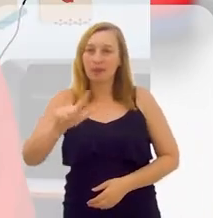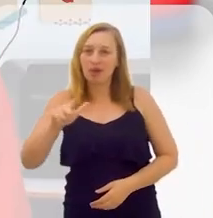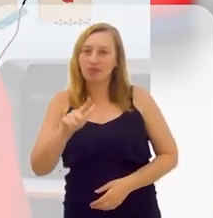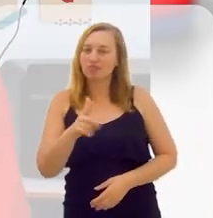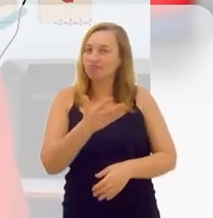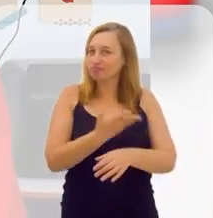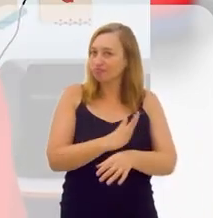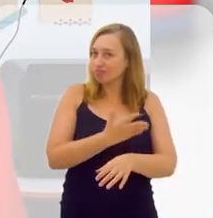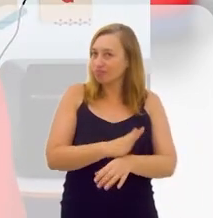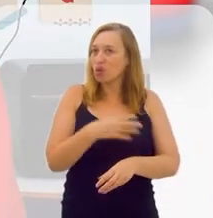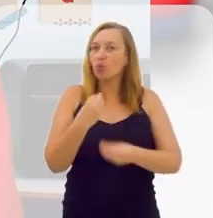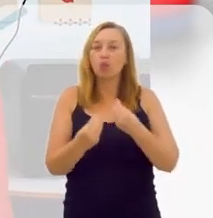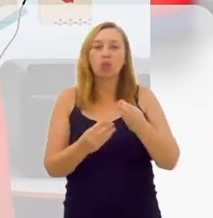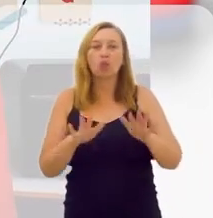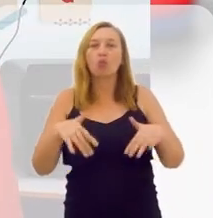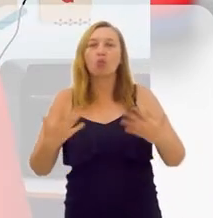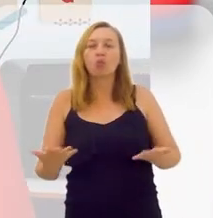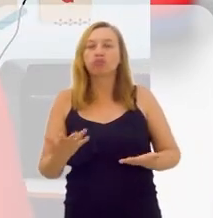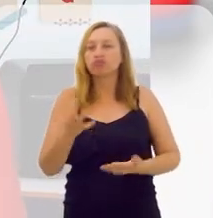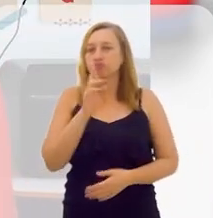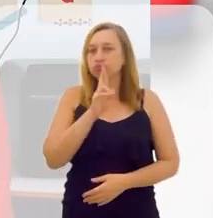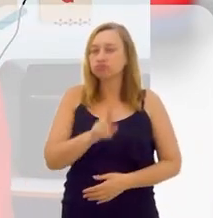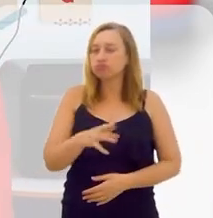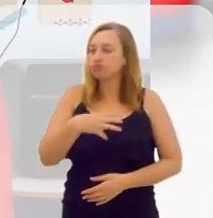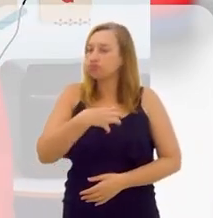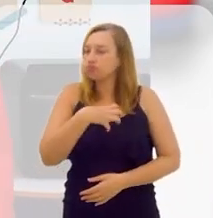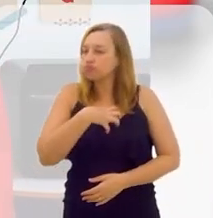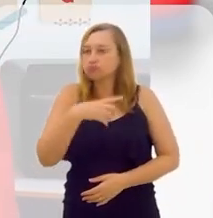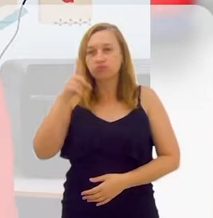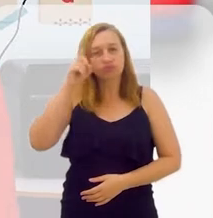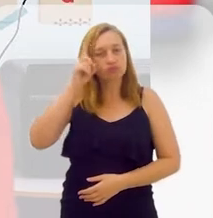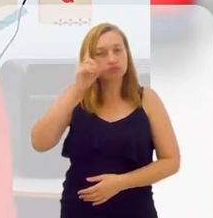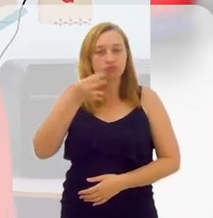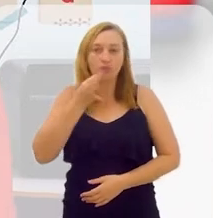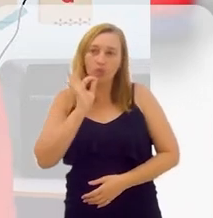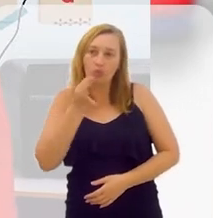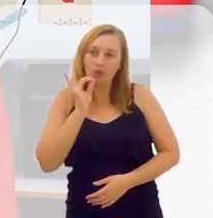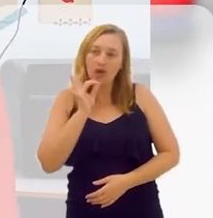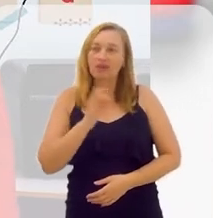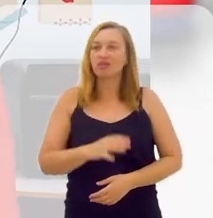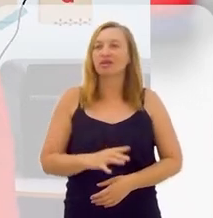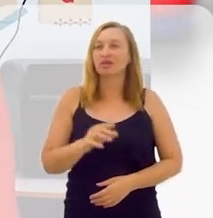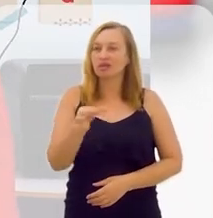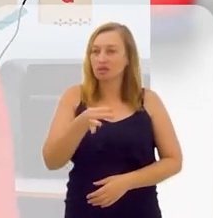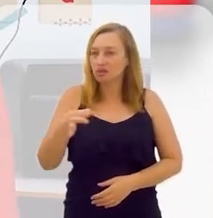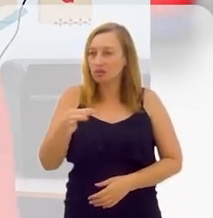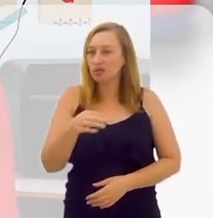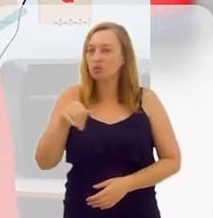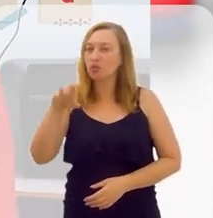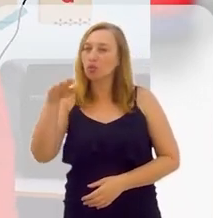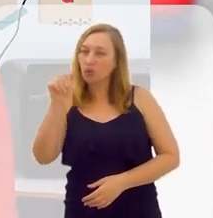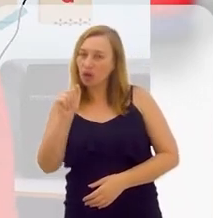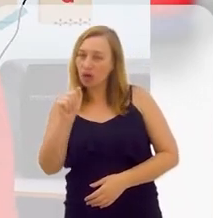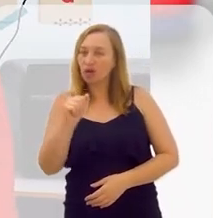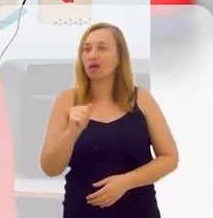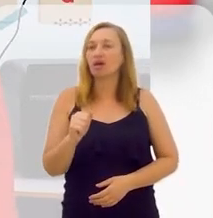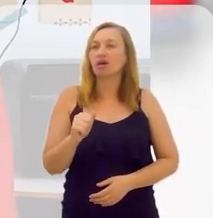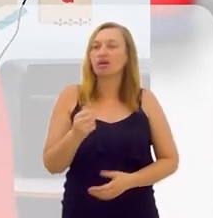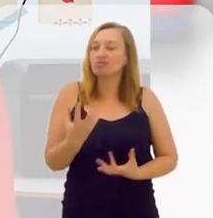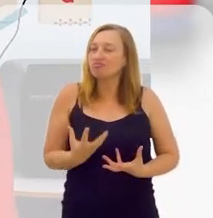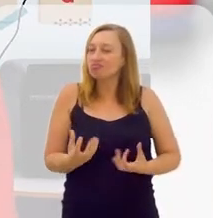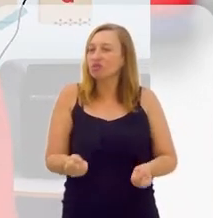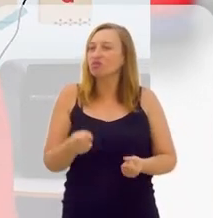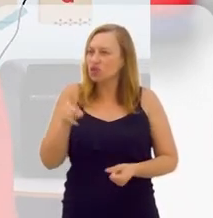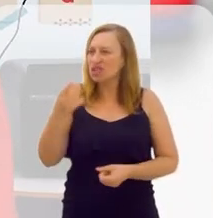Mabel, na prática, né, quais são os resultados que você sente assim no dia a dia do café, da moeda mumbuca, né,